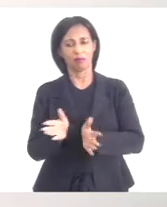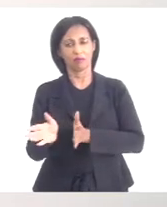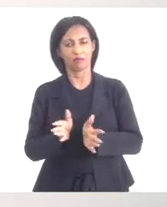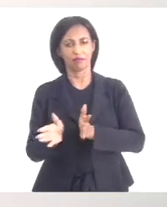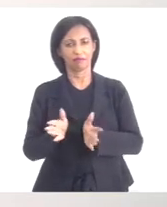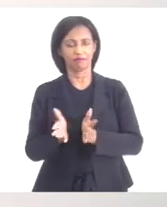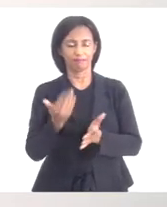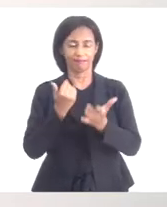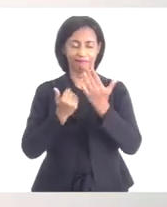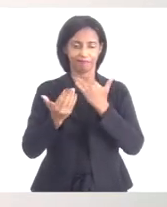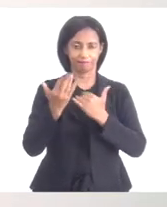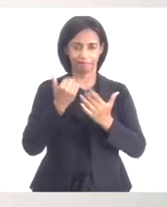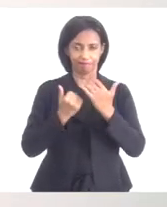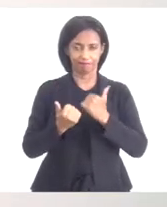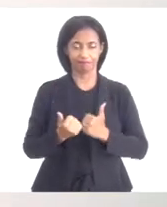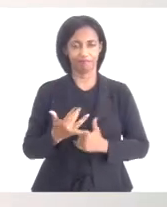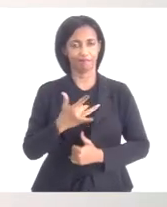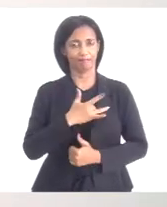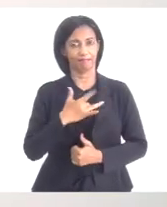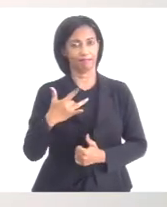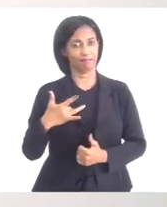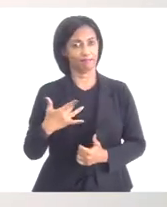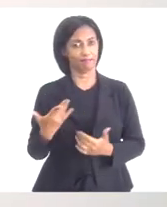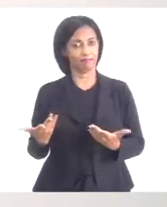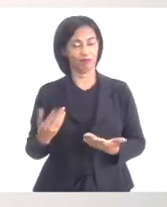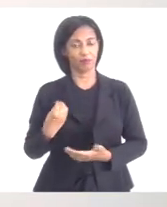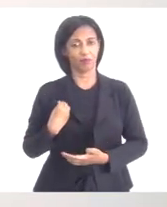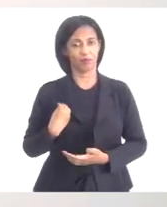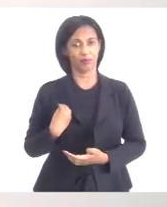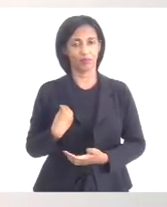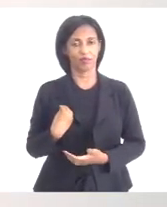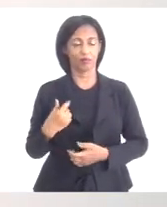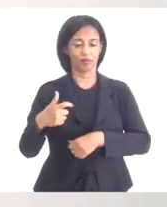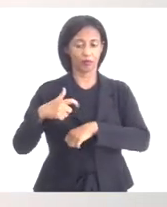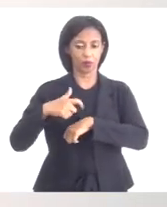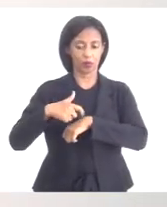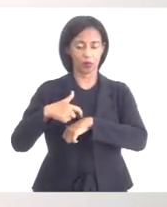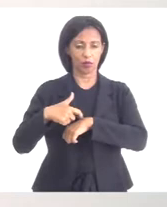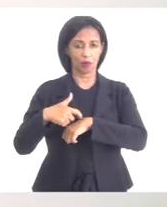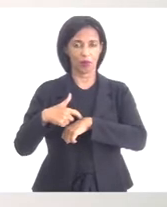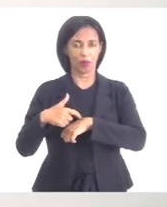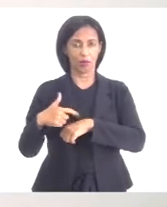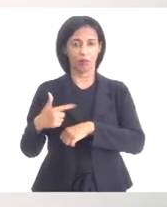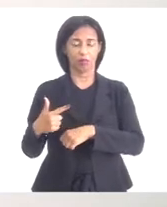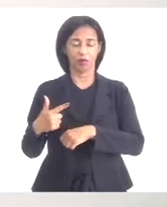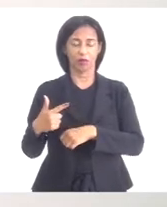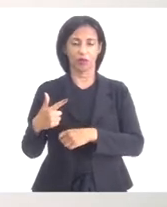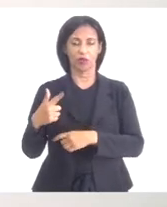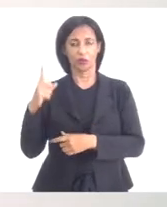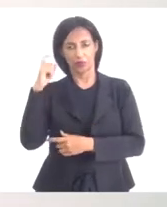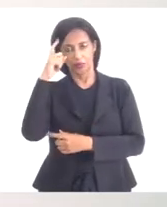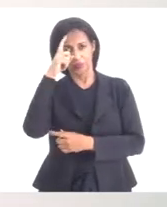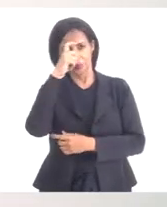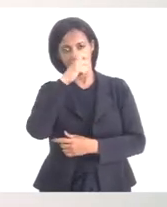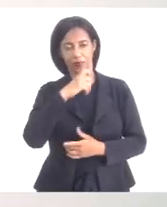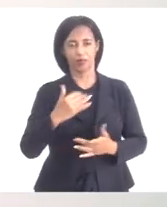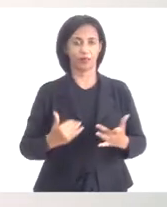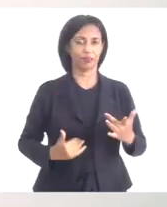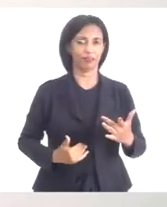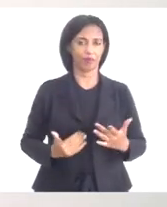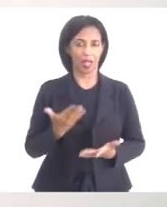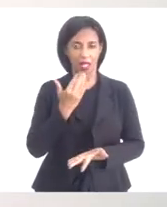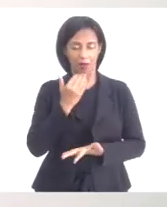alimentação alimentação saudável então a gente vive no momento de insegurança alimentar de